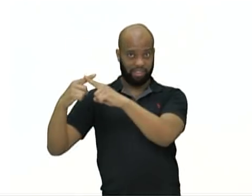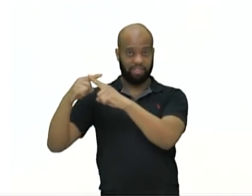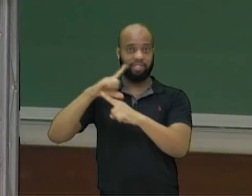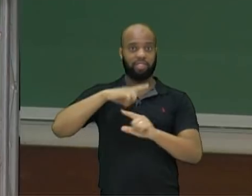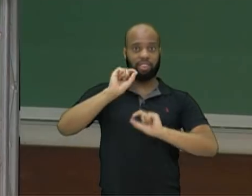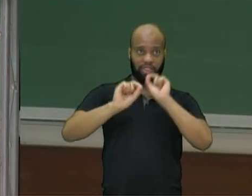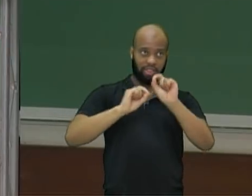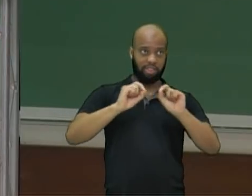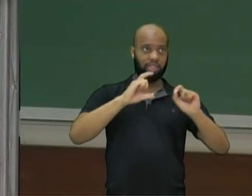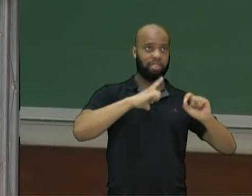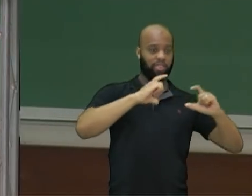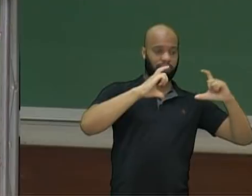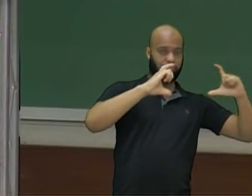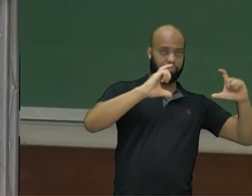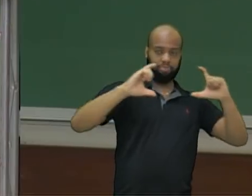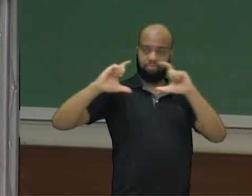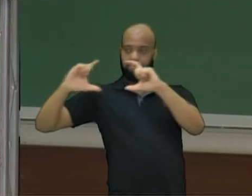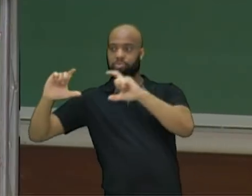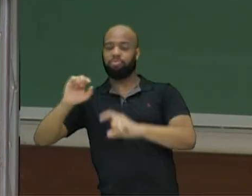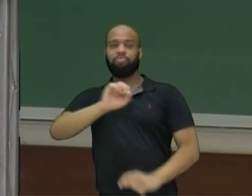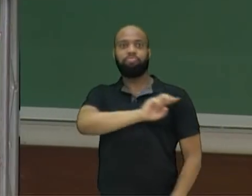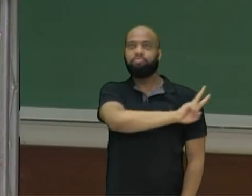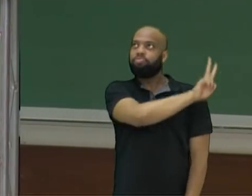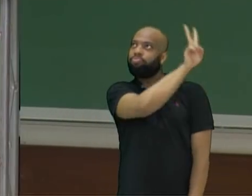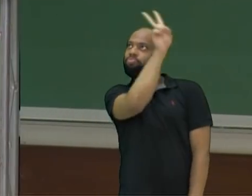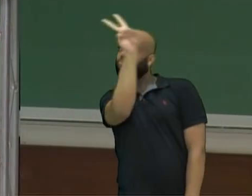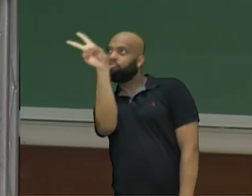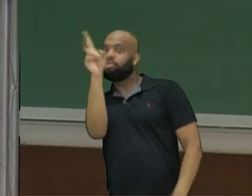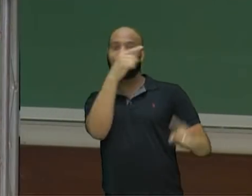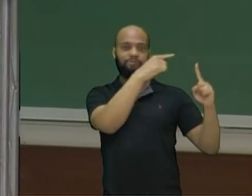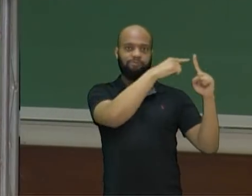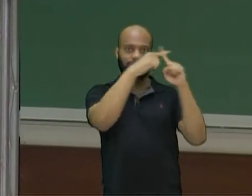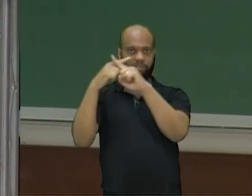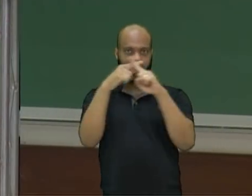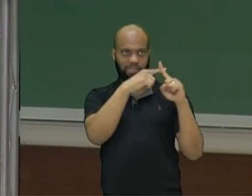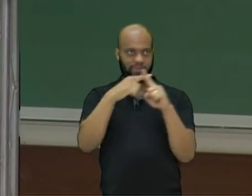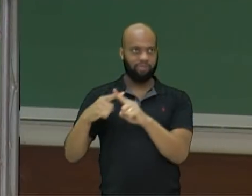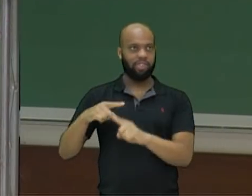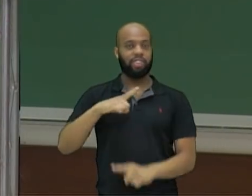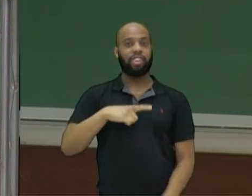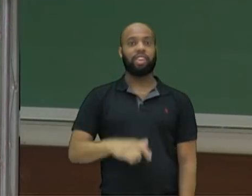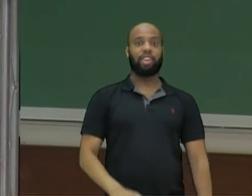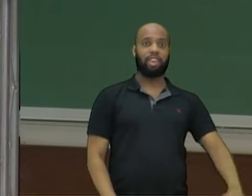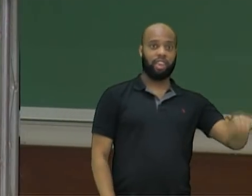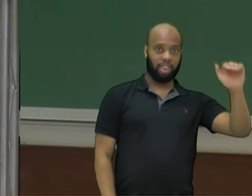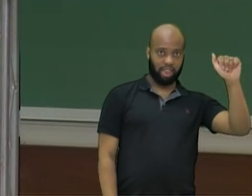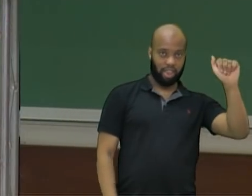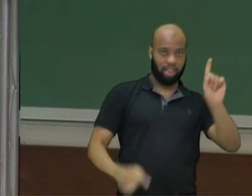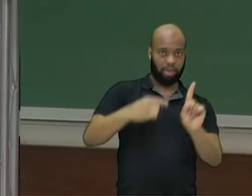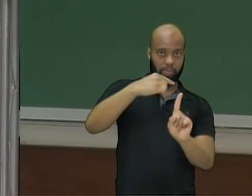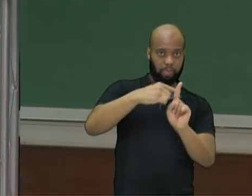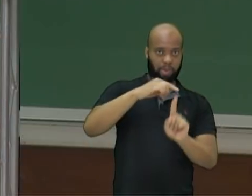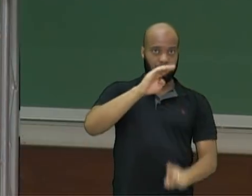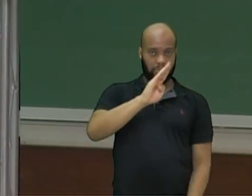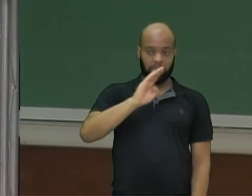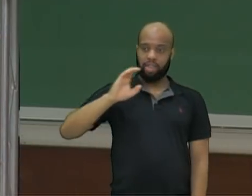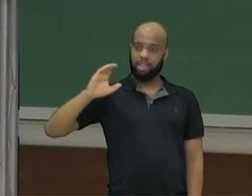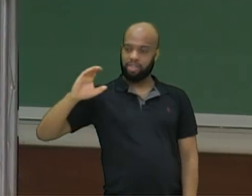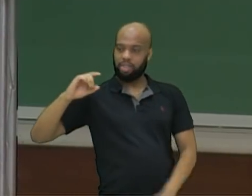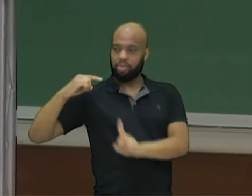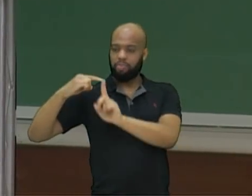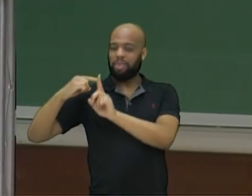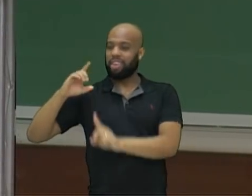a operação de multiplicação, ok? Então, aqui, A mais B, C mais D é